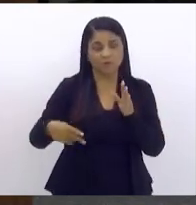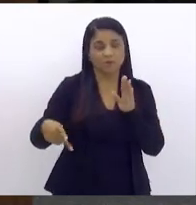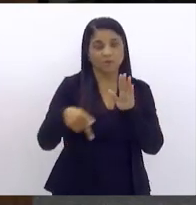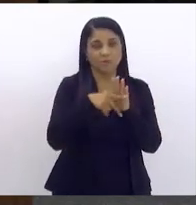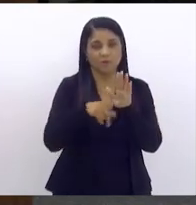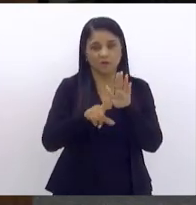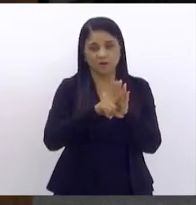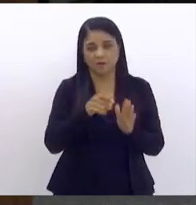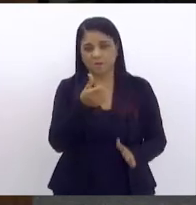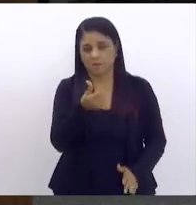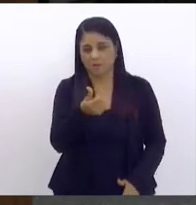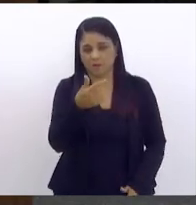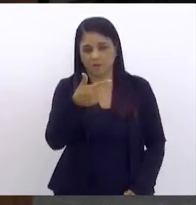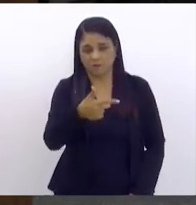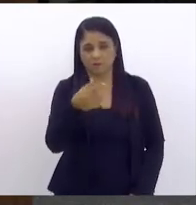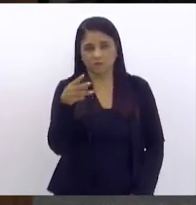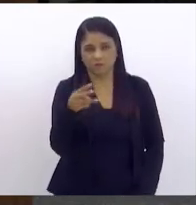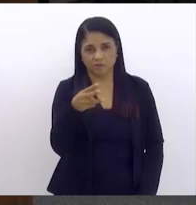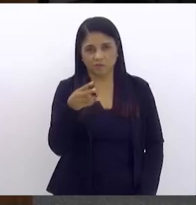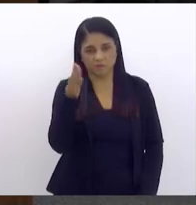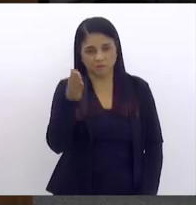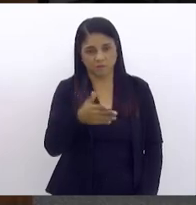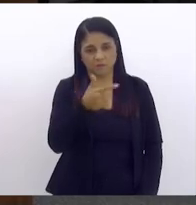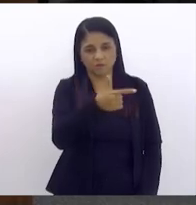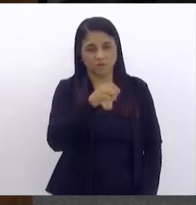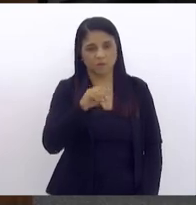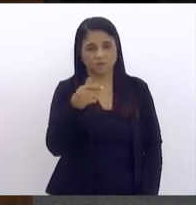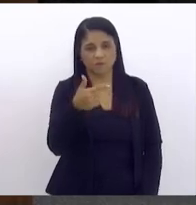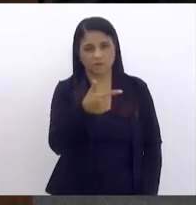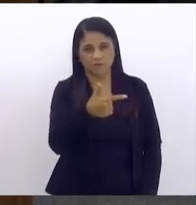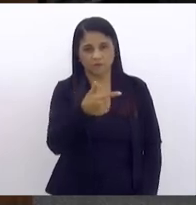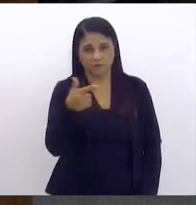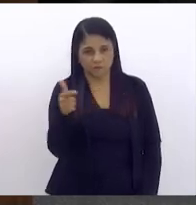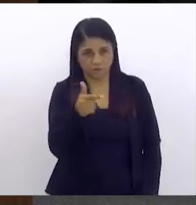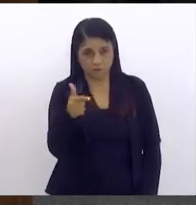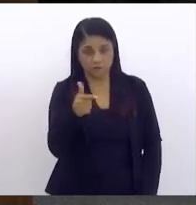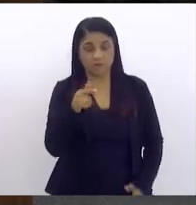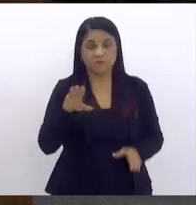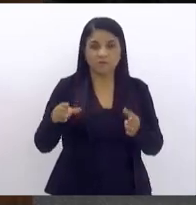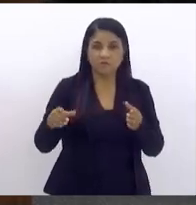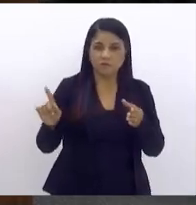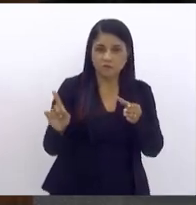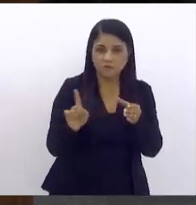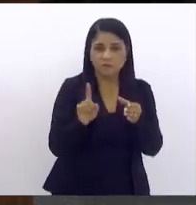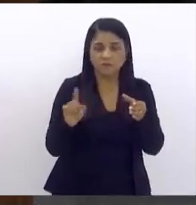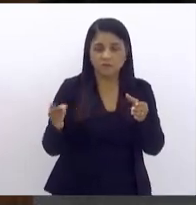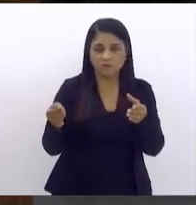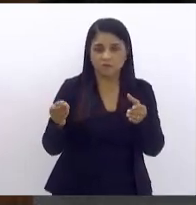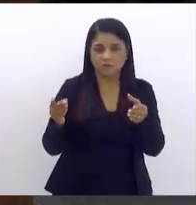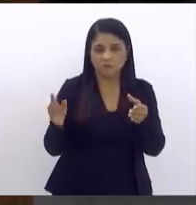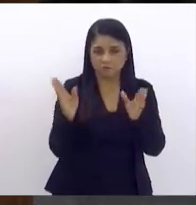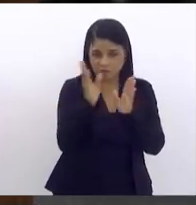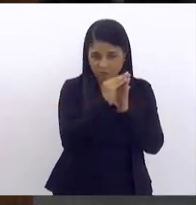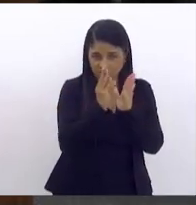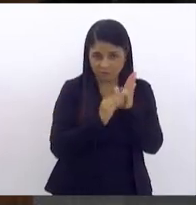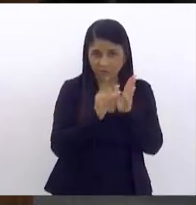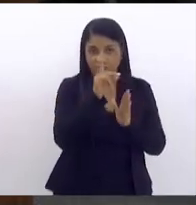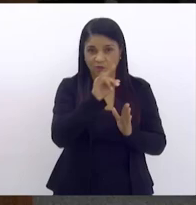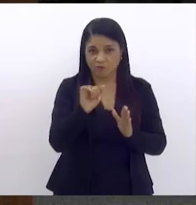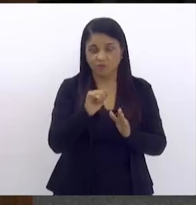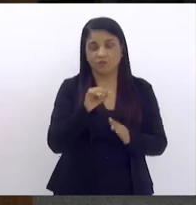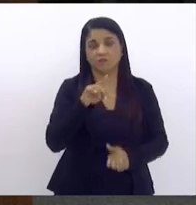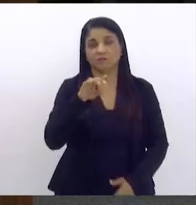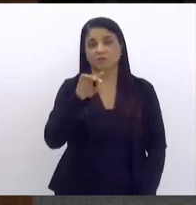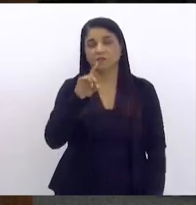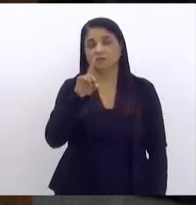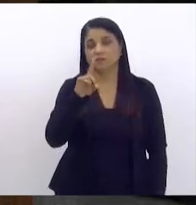lei 6233 de 2022, que trata de incluir o dia estadual da distonia no calendário oficial.